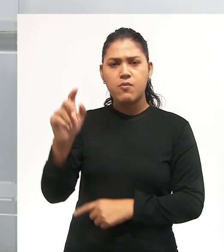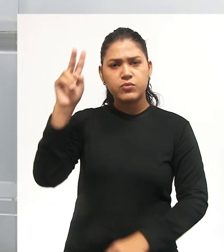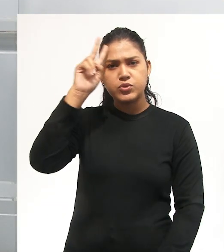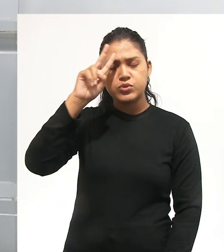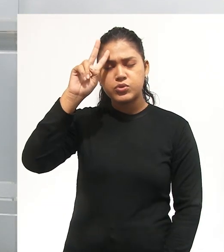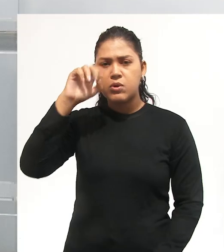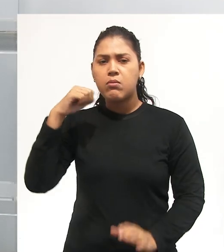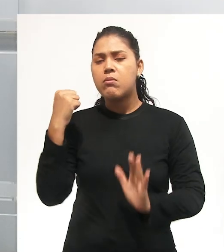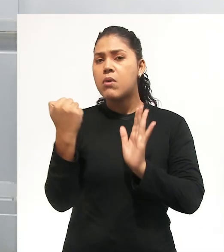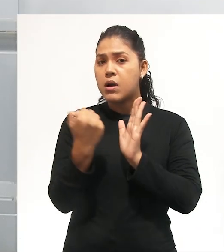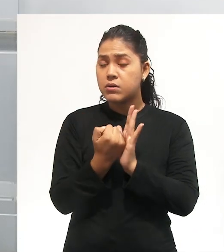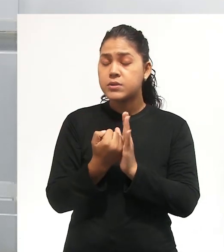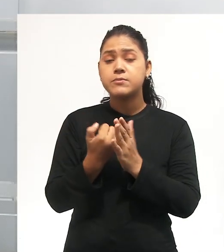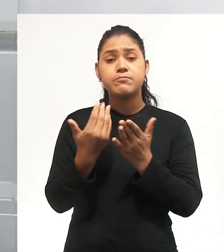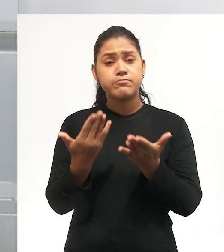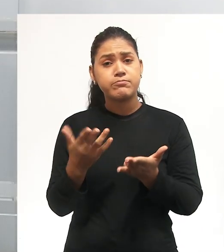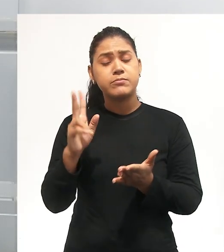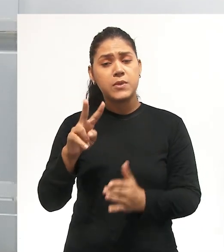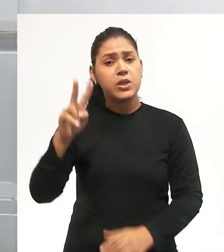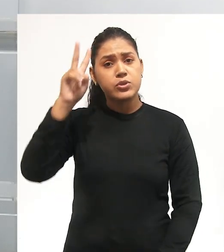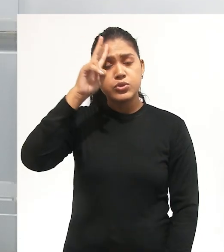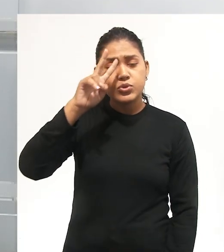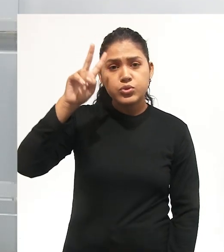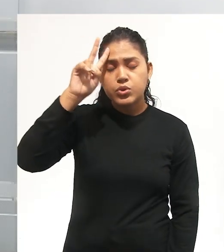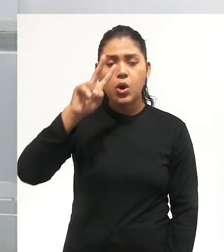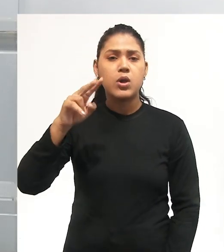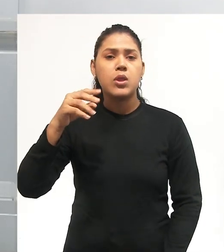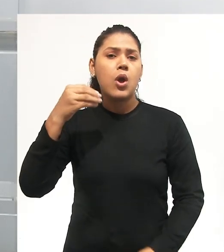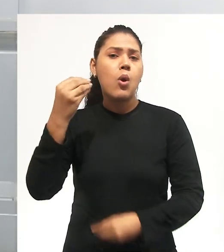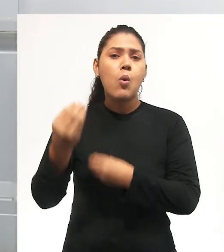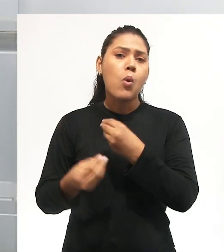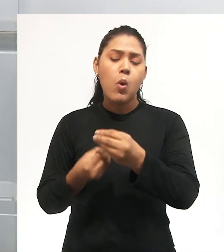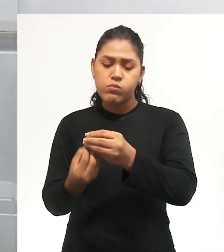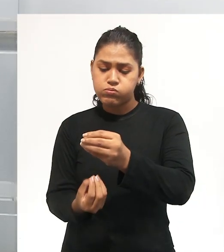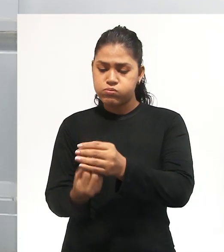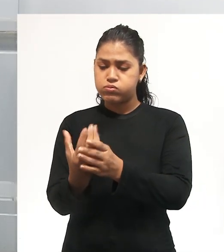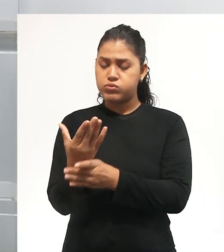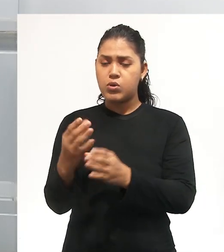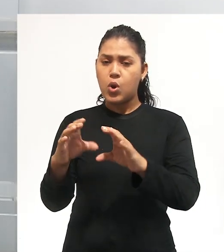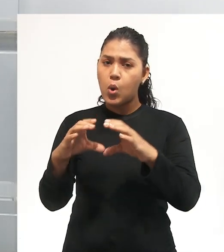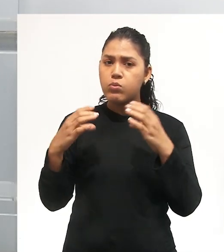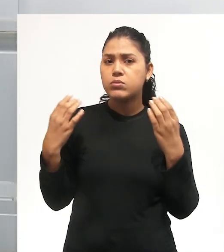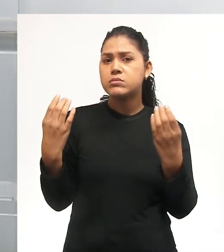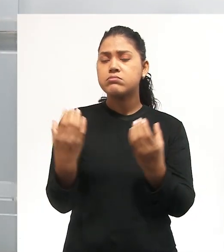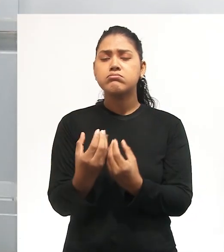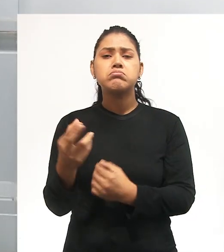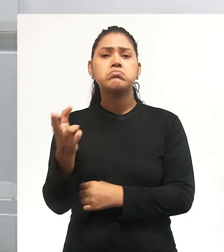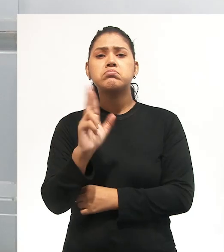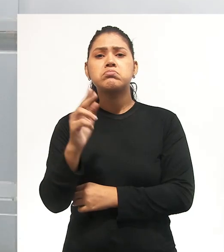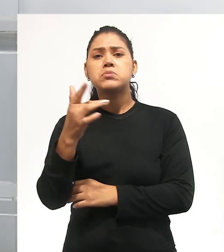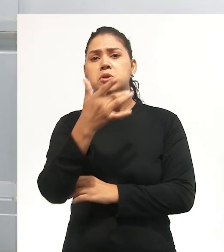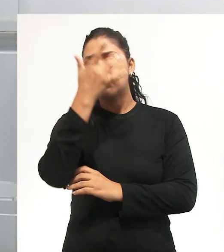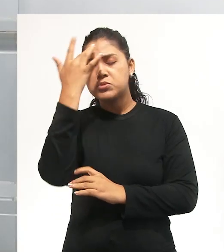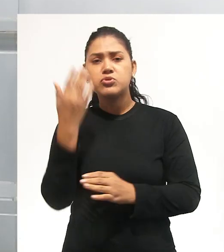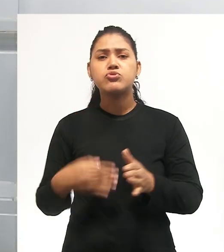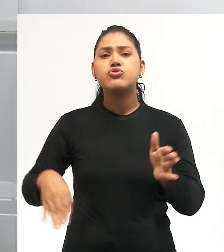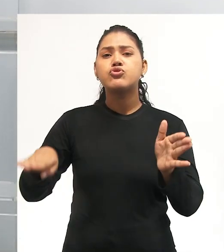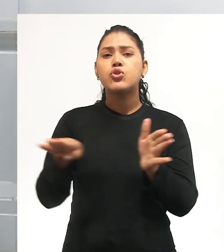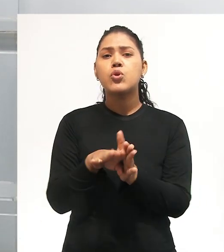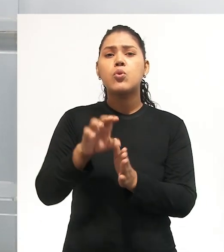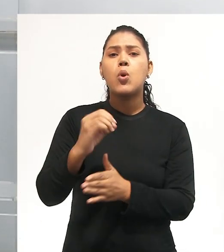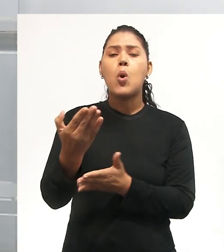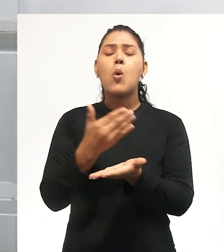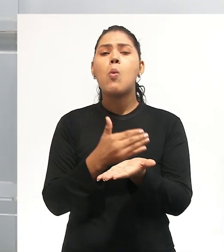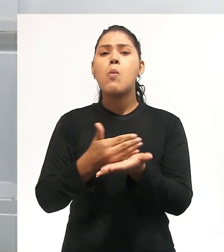também da história mesmo daquela comunidade, como ela surgiu, quem foram as primeiras pessoas a